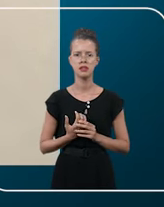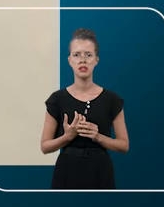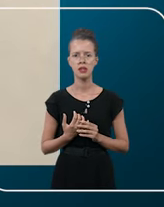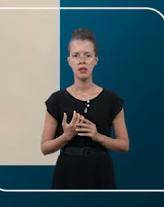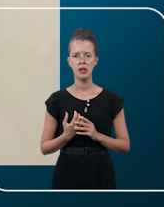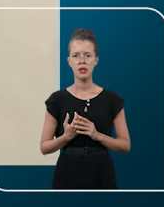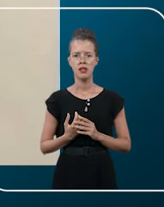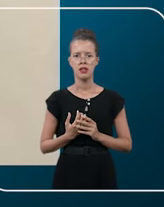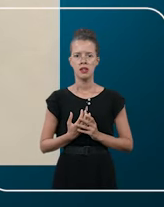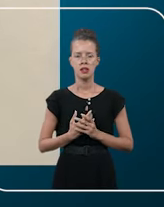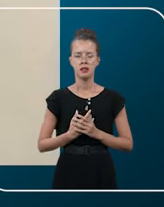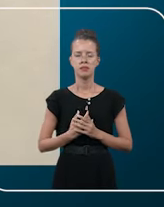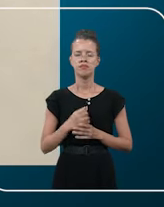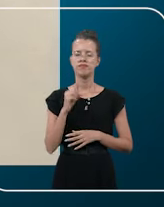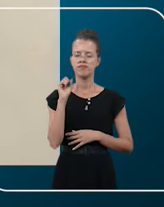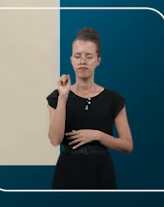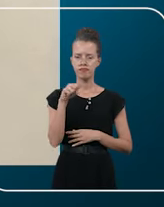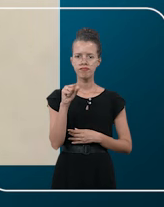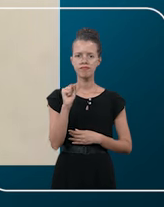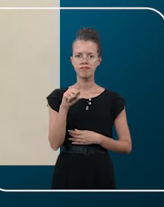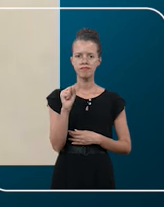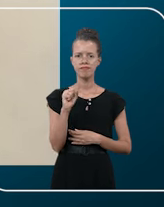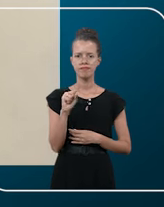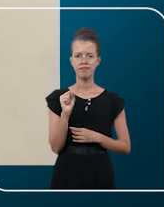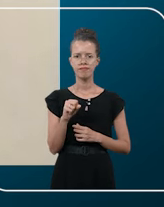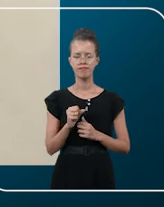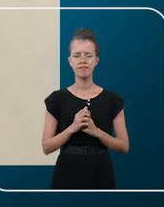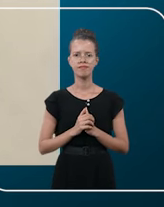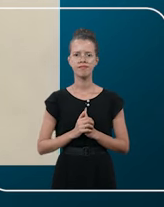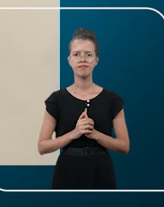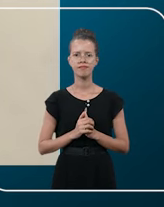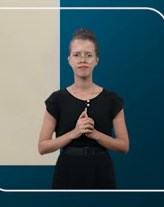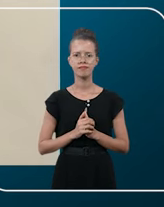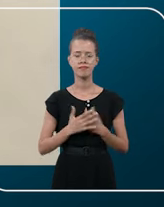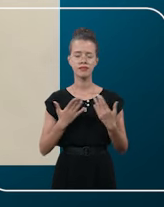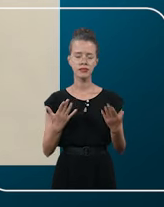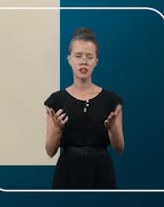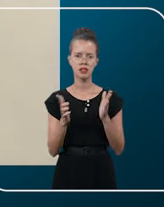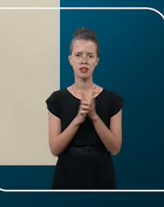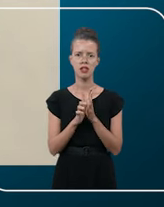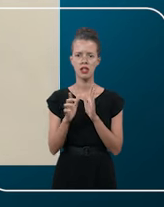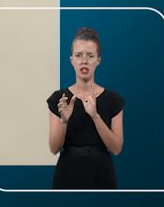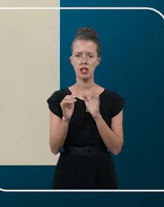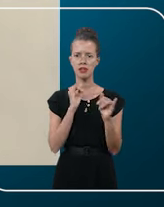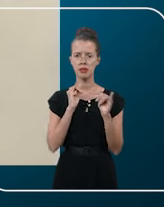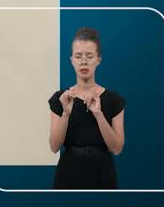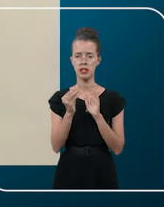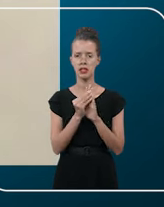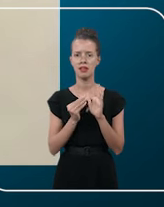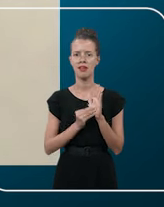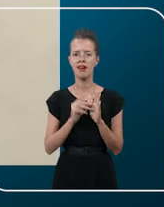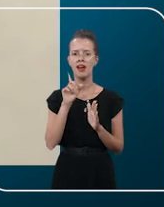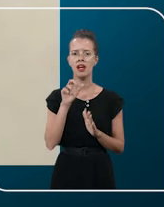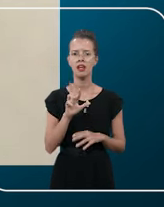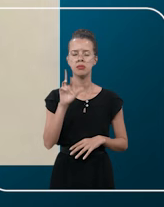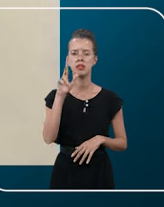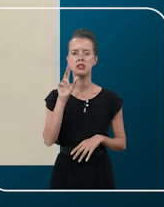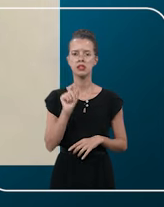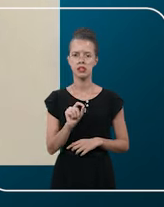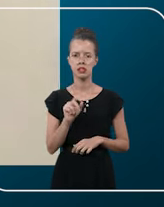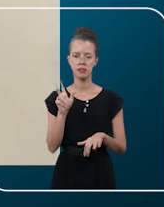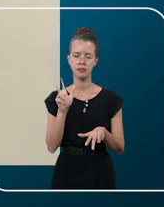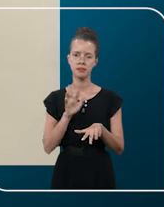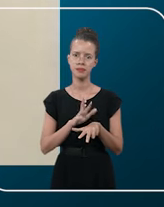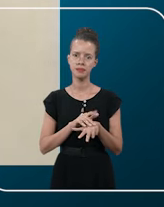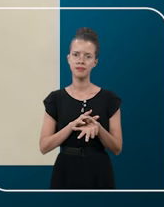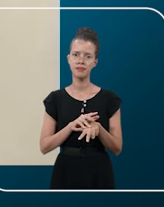Sim, Fátima. O prontuário médico ele é do paciente. O hospital, o médico, a clínica, ele tem o dever